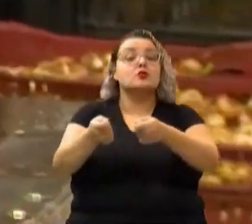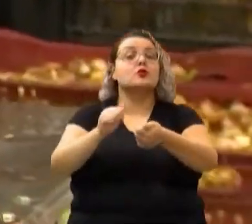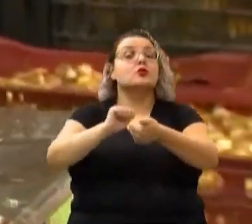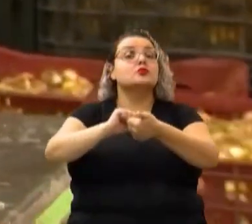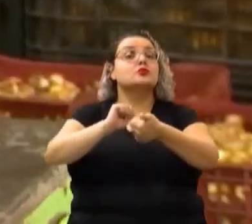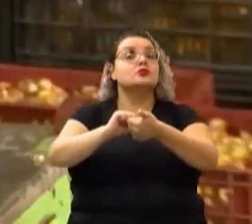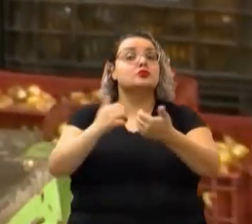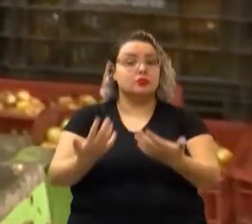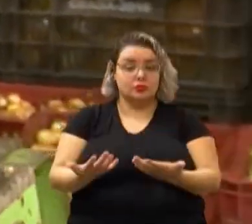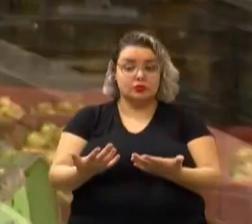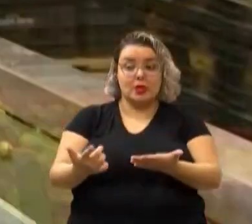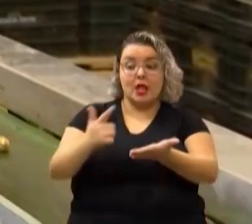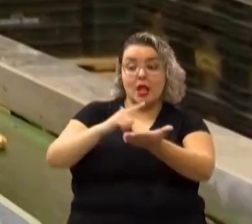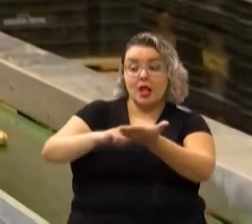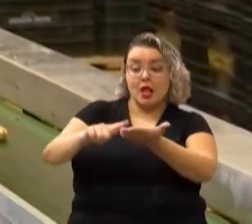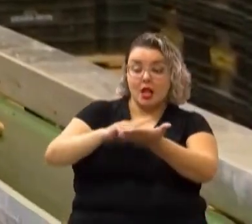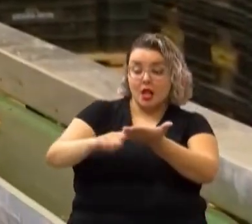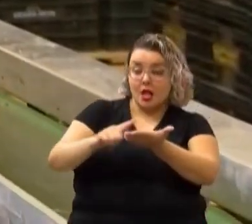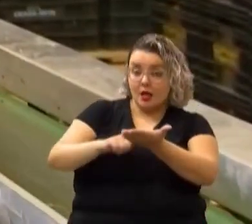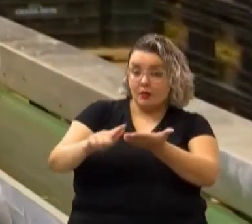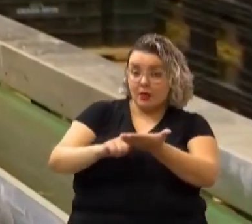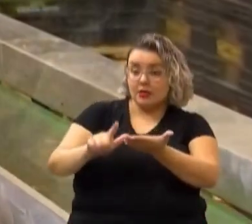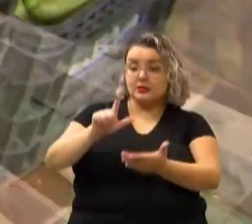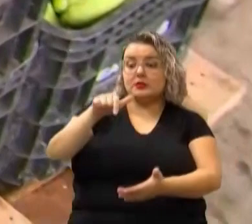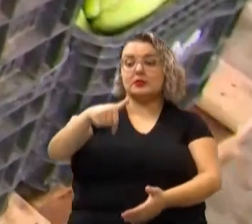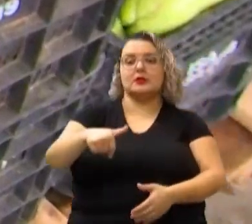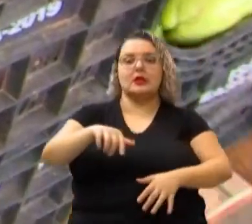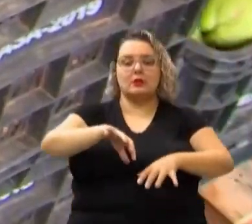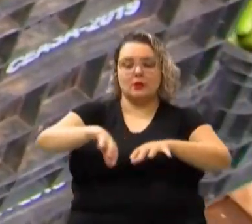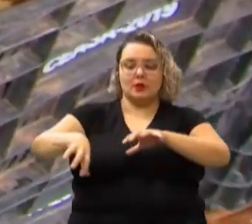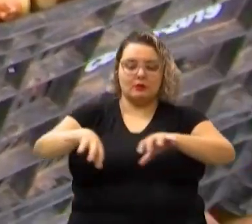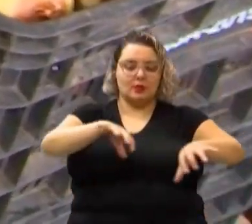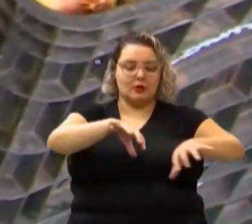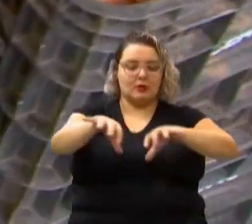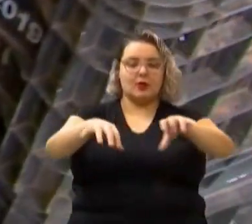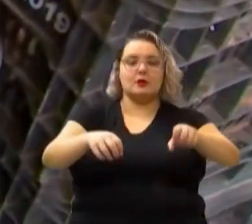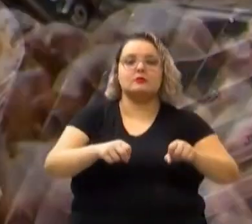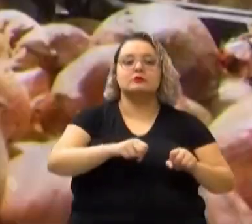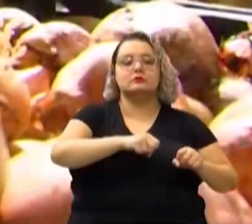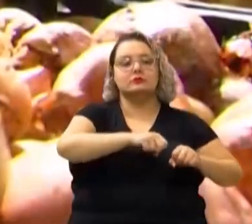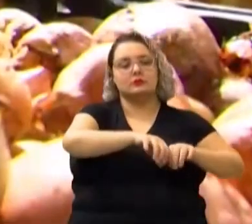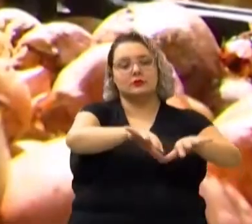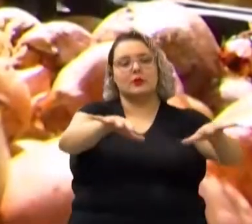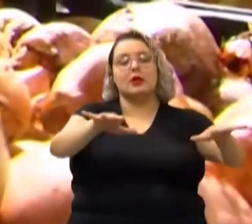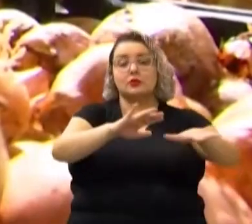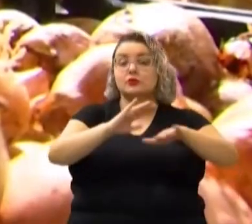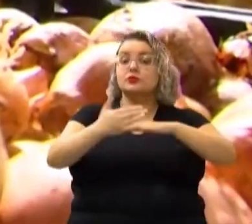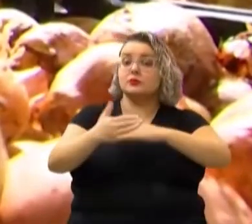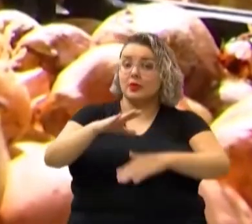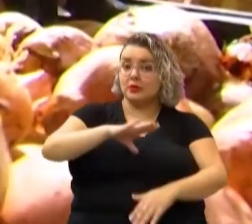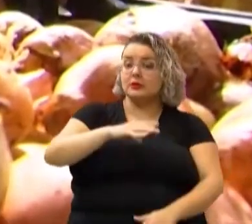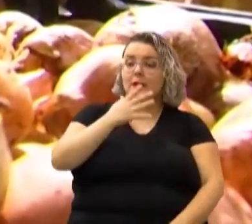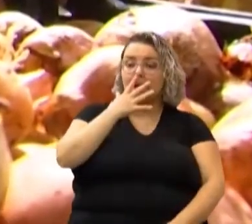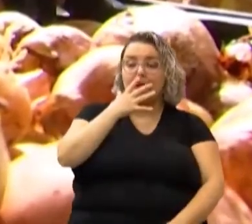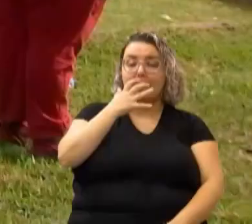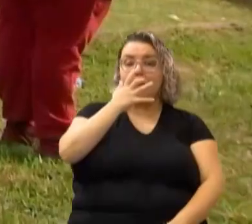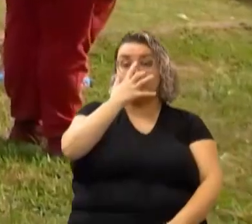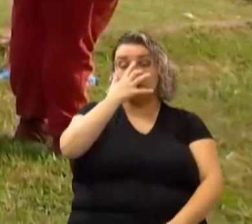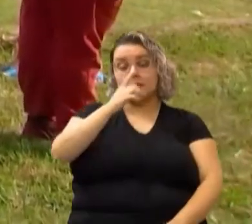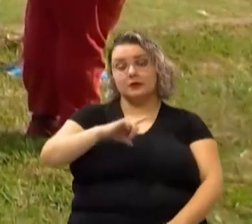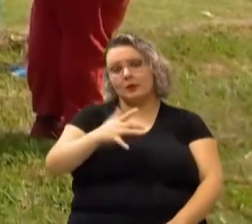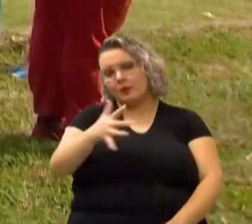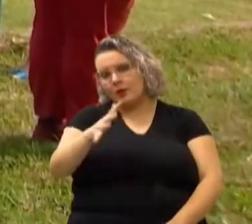de controle de qualidade, higienização e depois são separados para distribuição nos bairros da